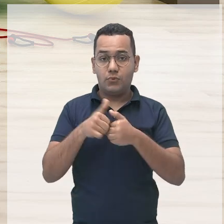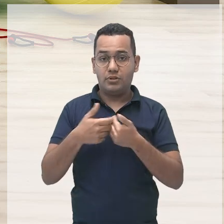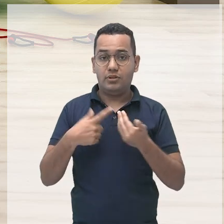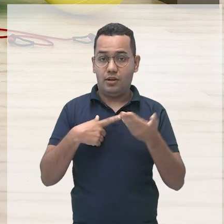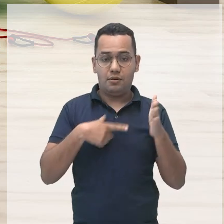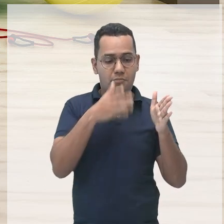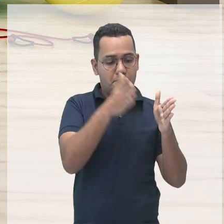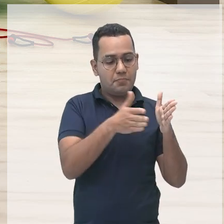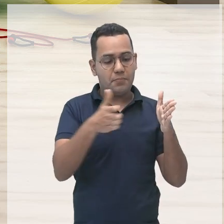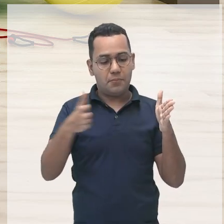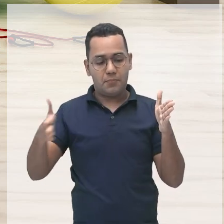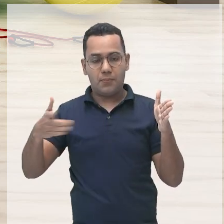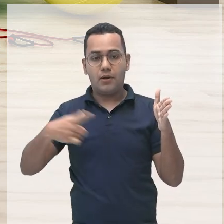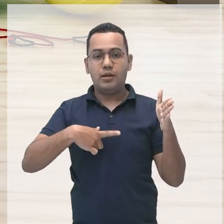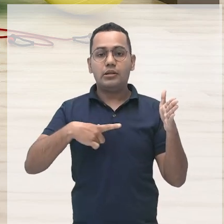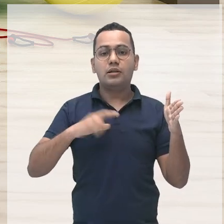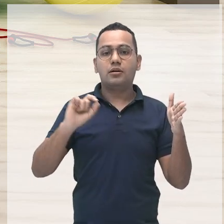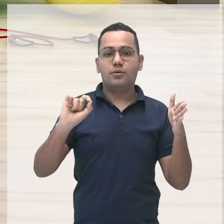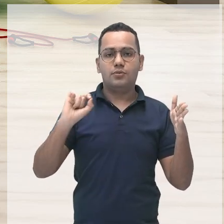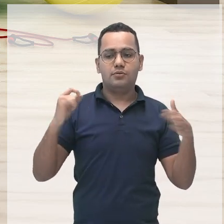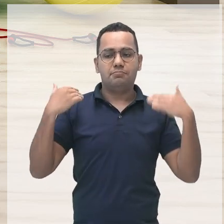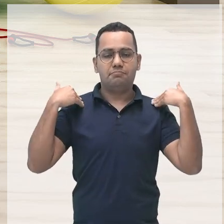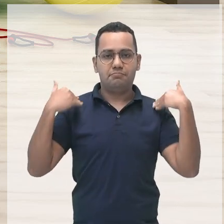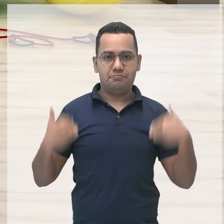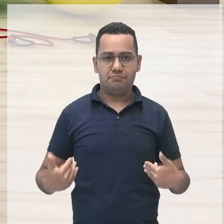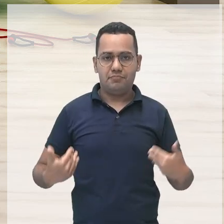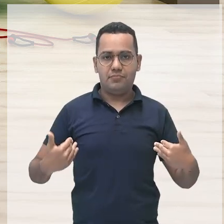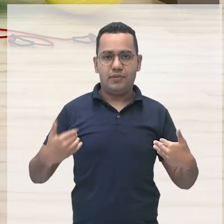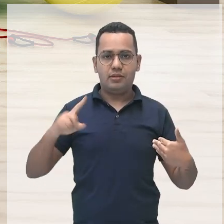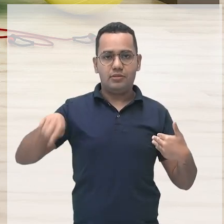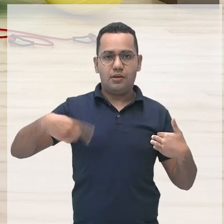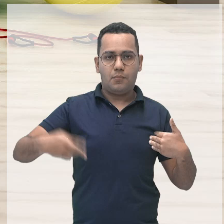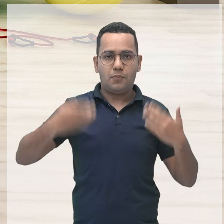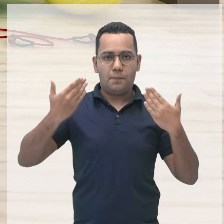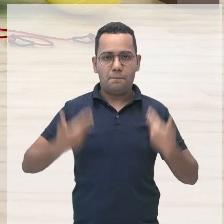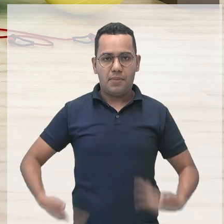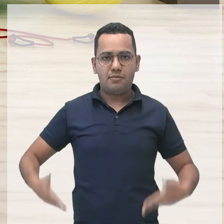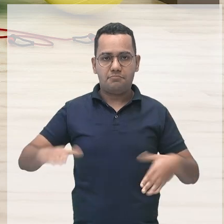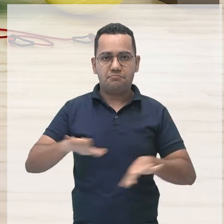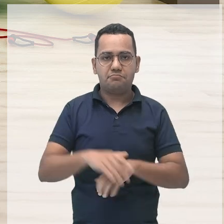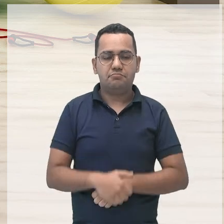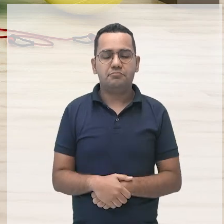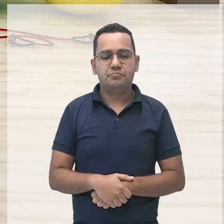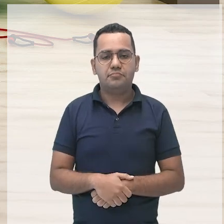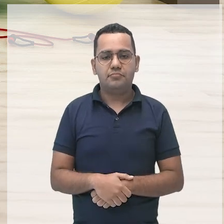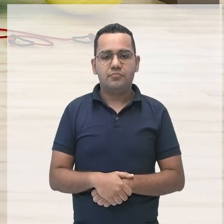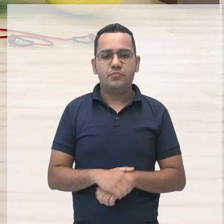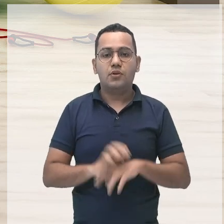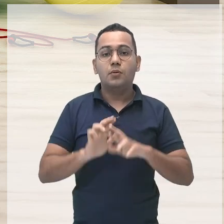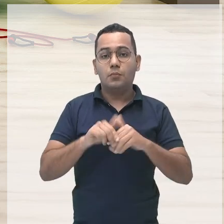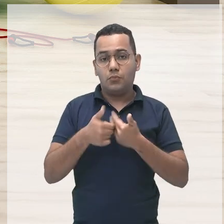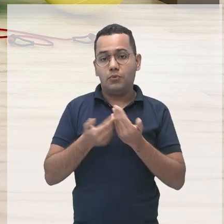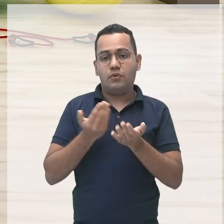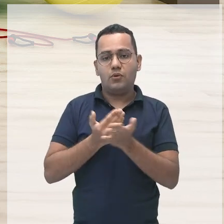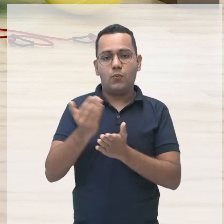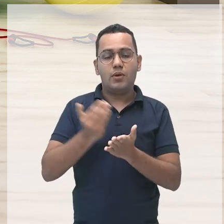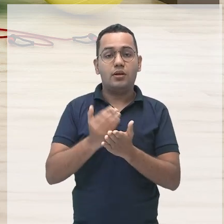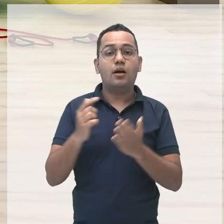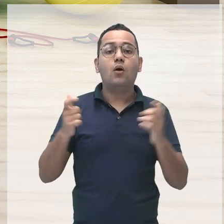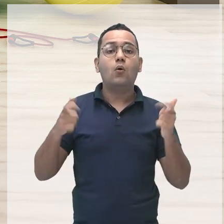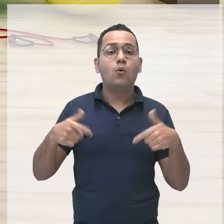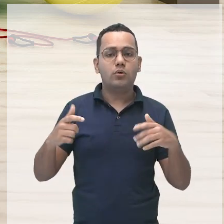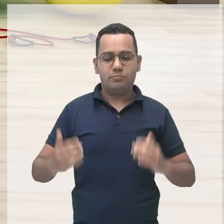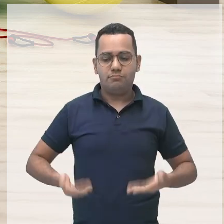caso, começando dos membros superiores e indo até os membros inferiores, ou seja, eu vou começar fazendo exercícios